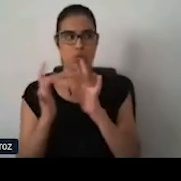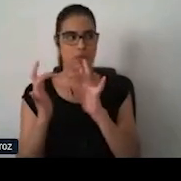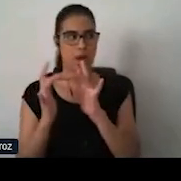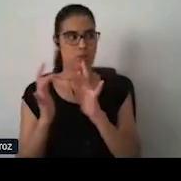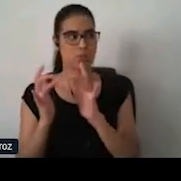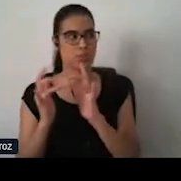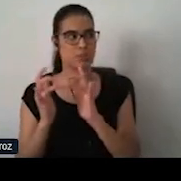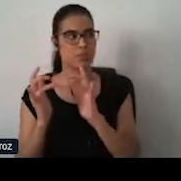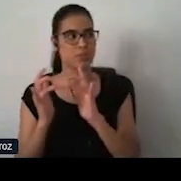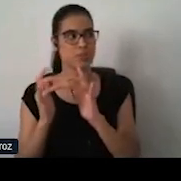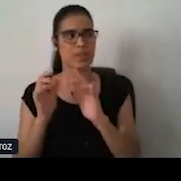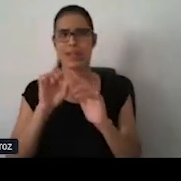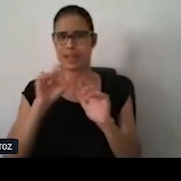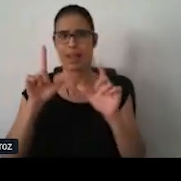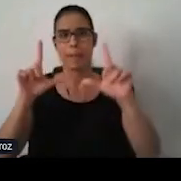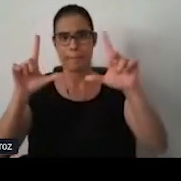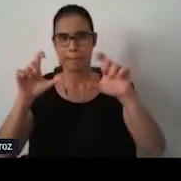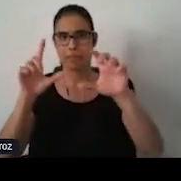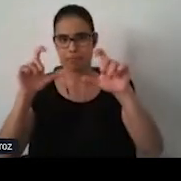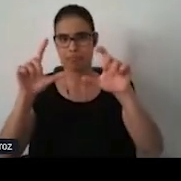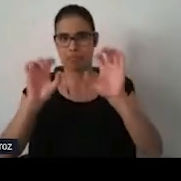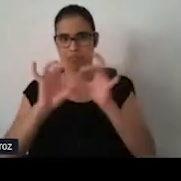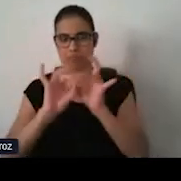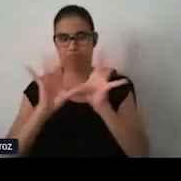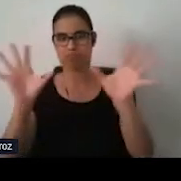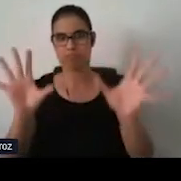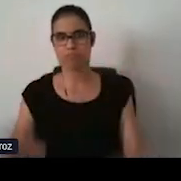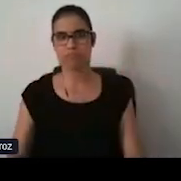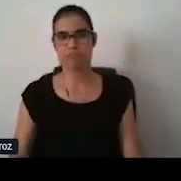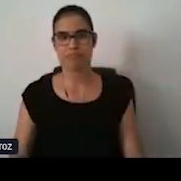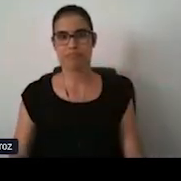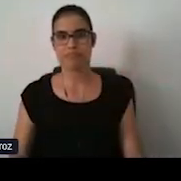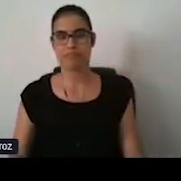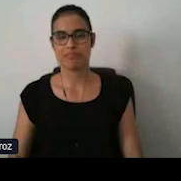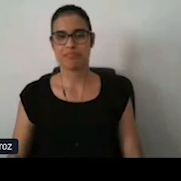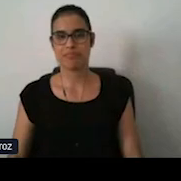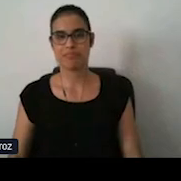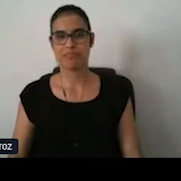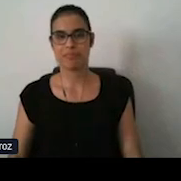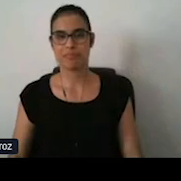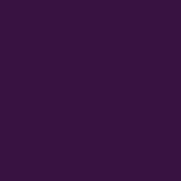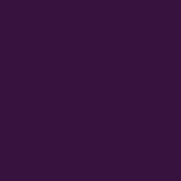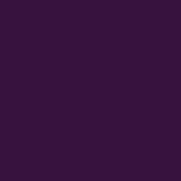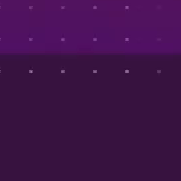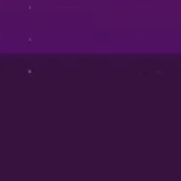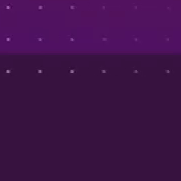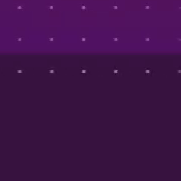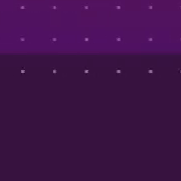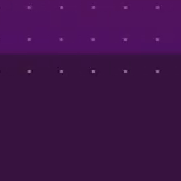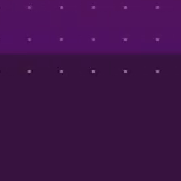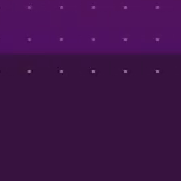mas quem quiser tirar print também fica ao critério de vocês. E é isso, gente.